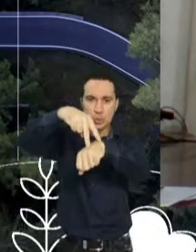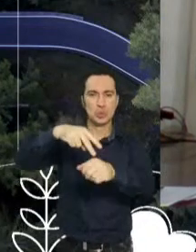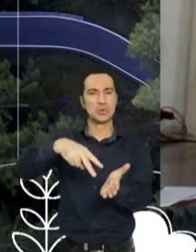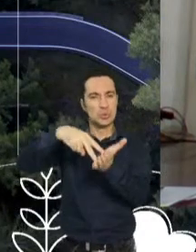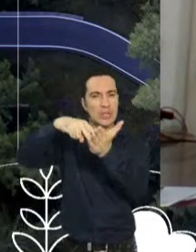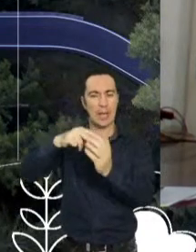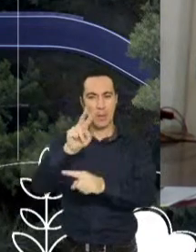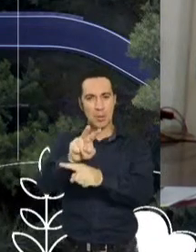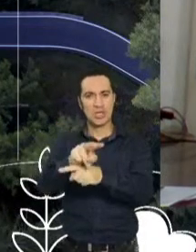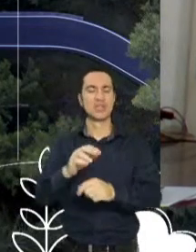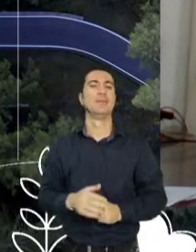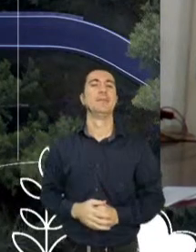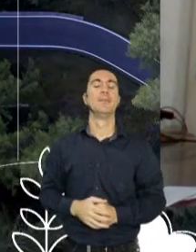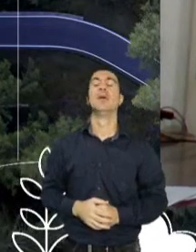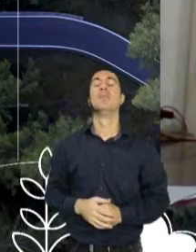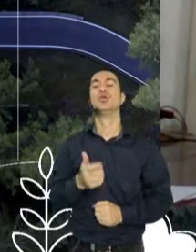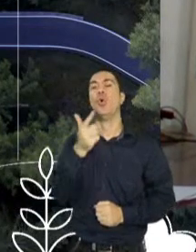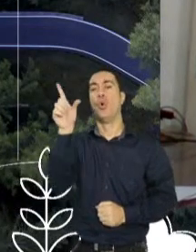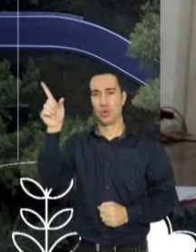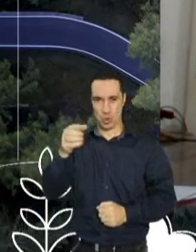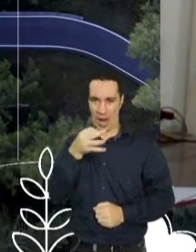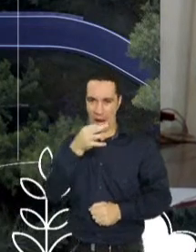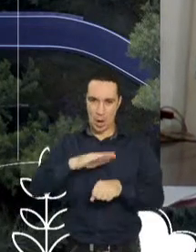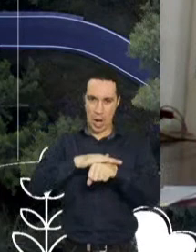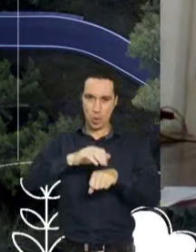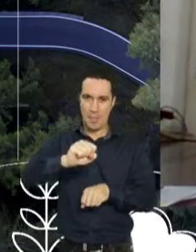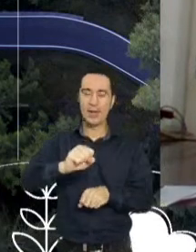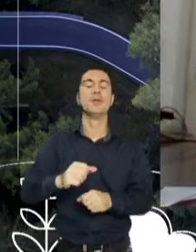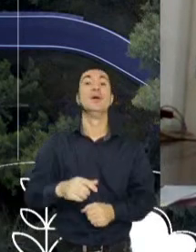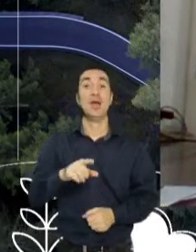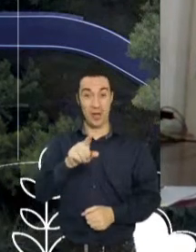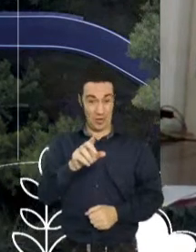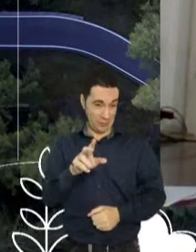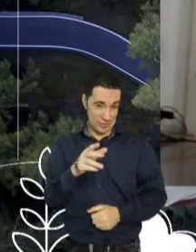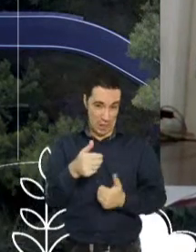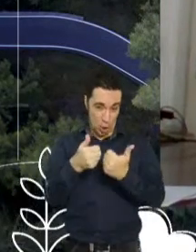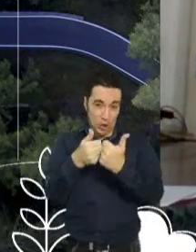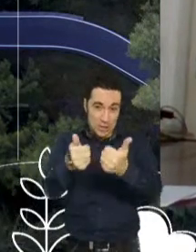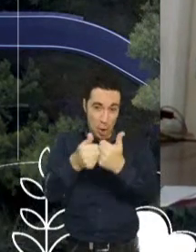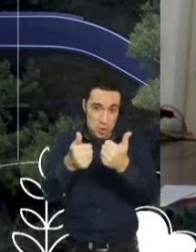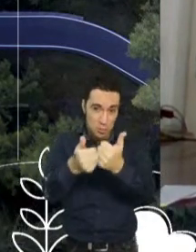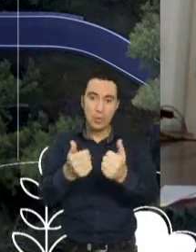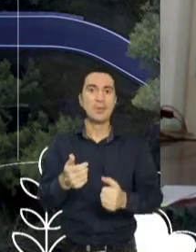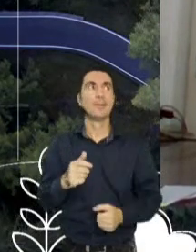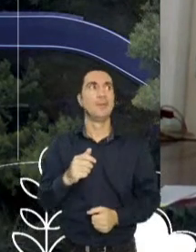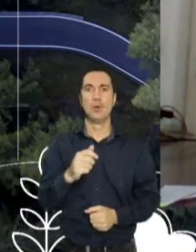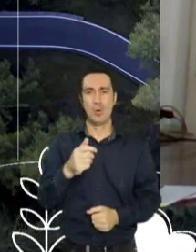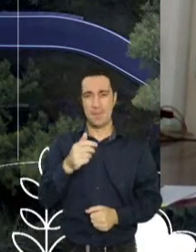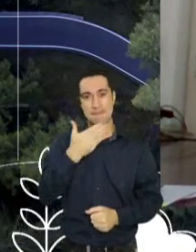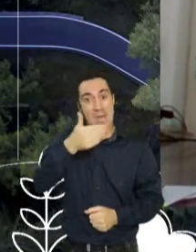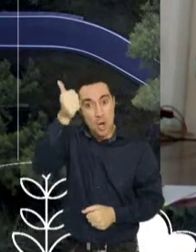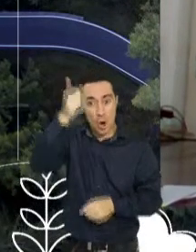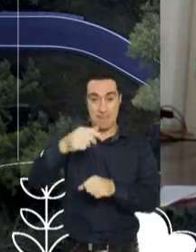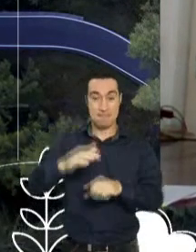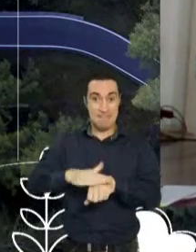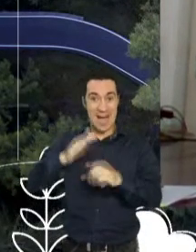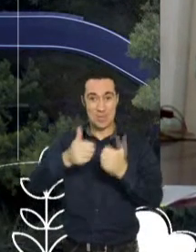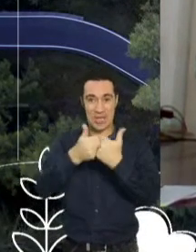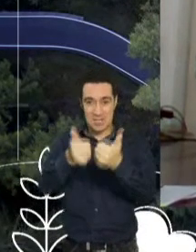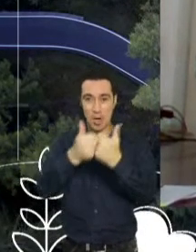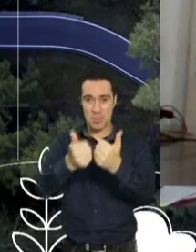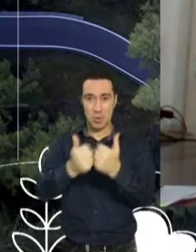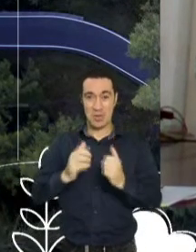aqui. Mas um outro argumento seria, se você usar transporte público de baixa emissão e reduzir